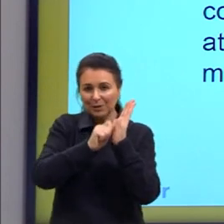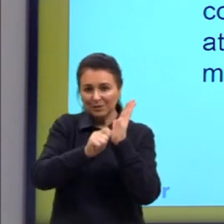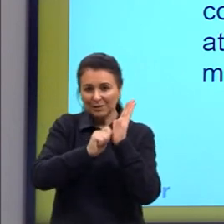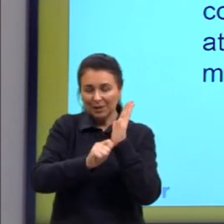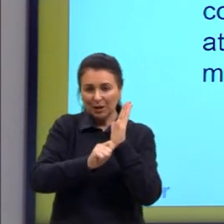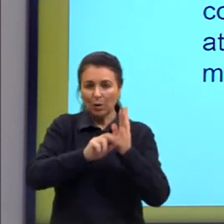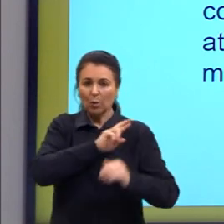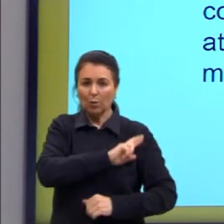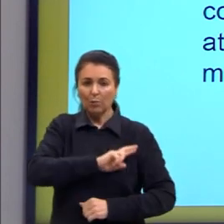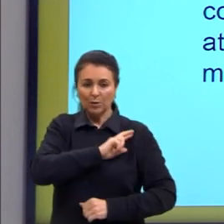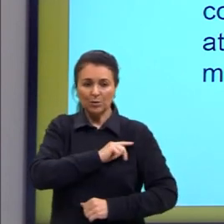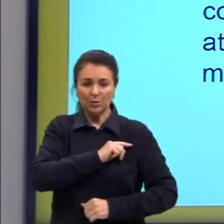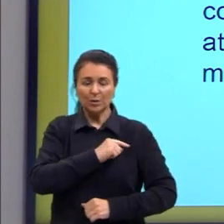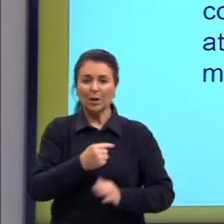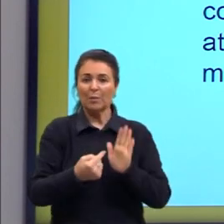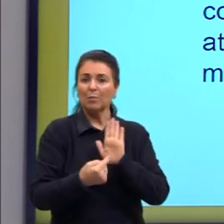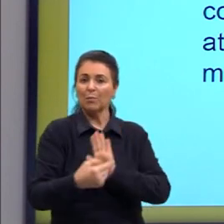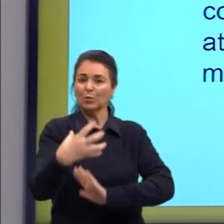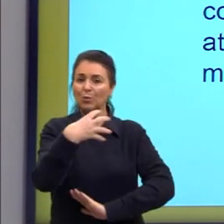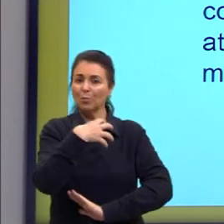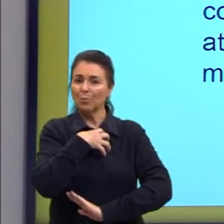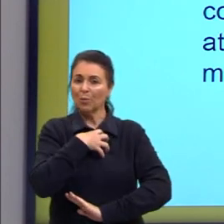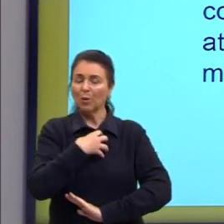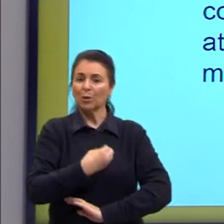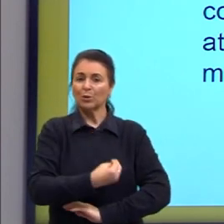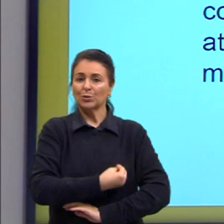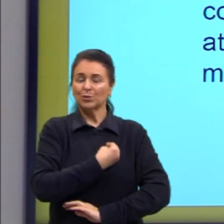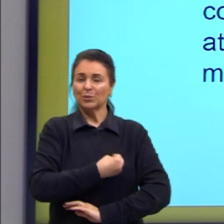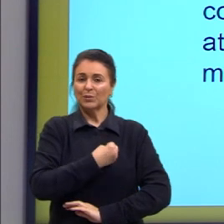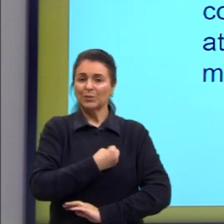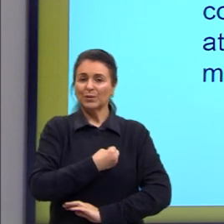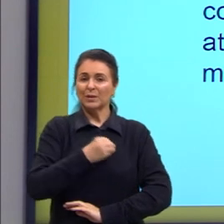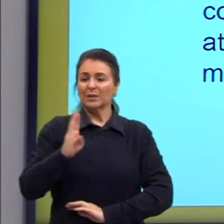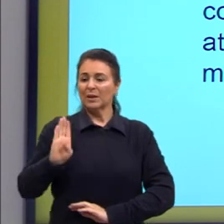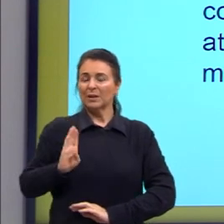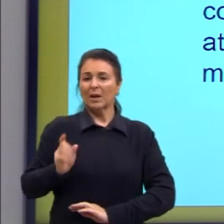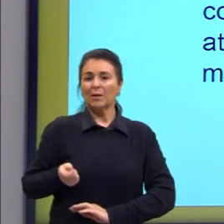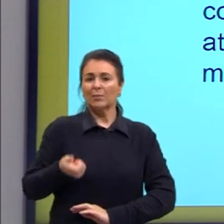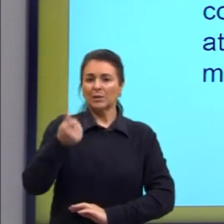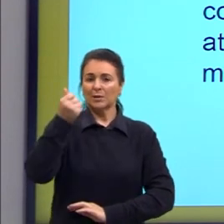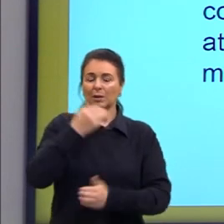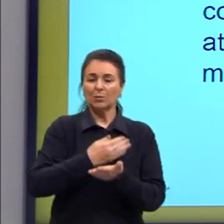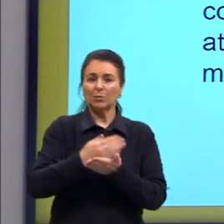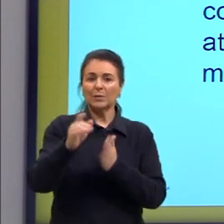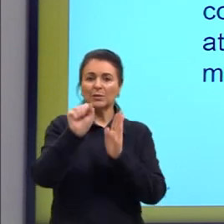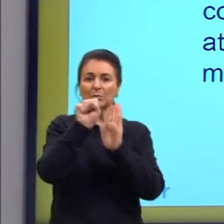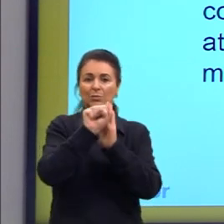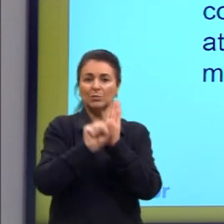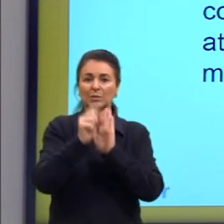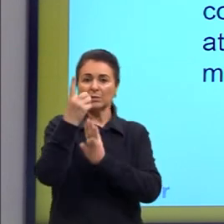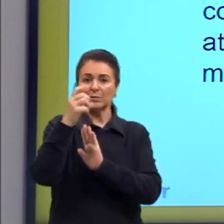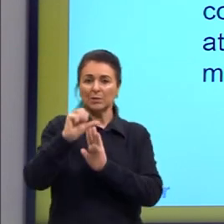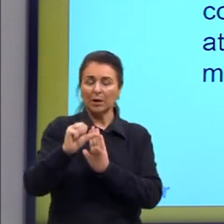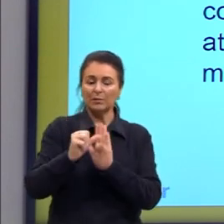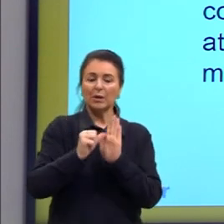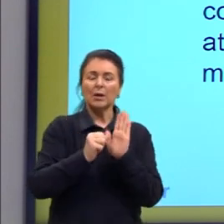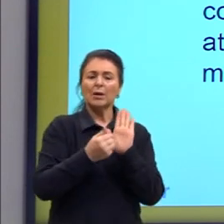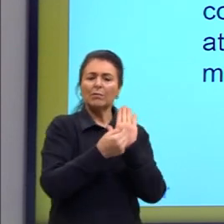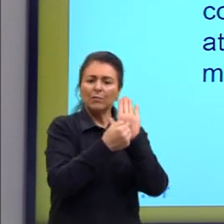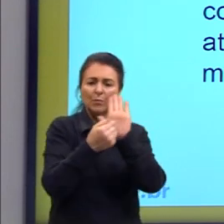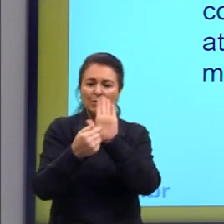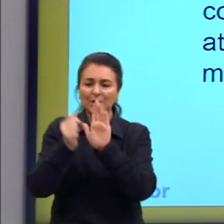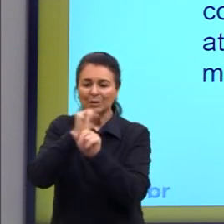o modo de vida né da burguesia né carioca lá do início do século 19 e vai demonstrando Como era a sociedade